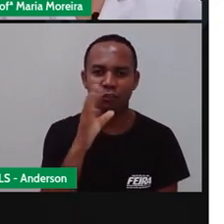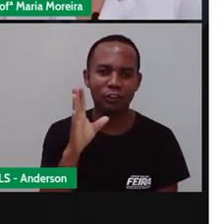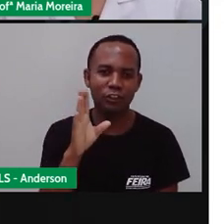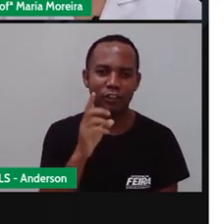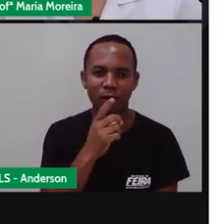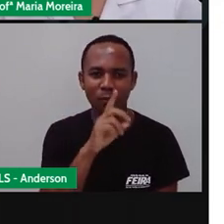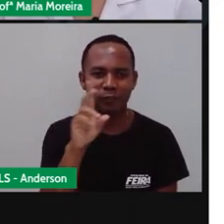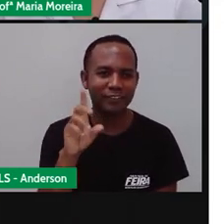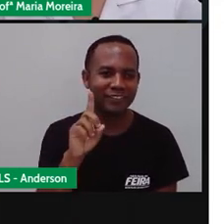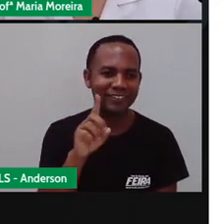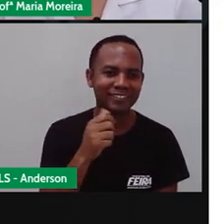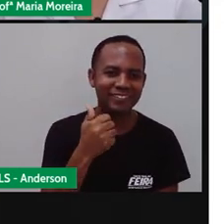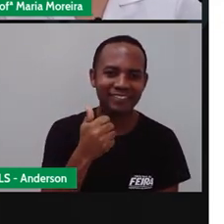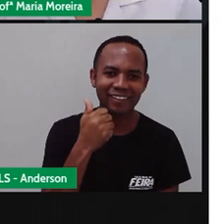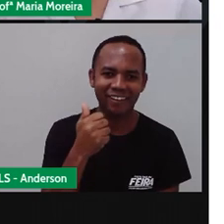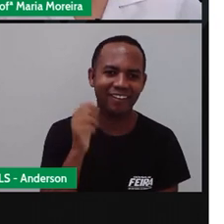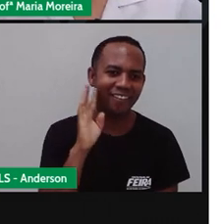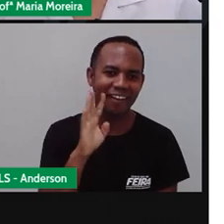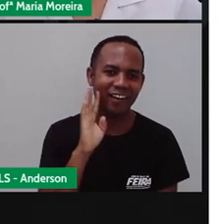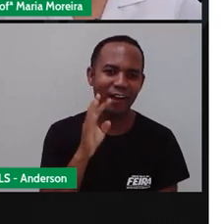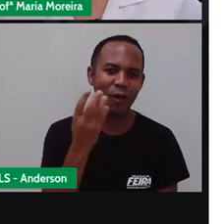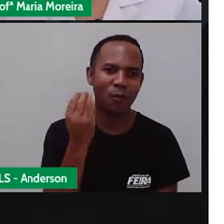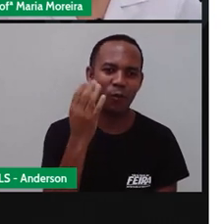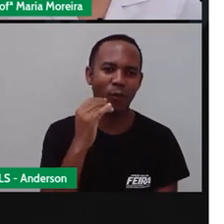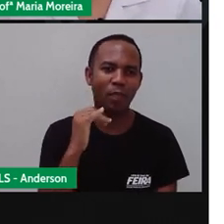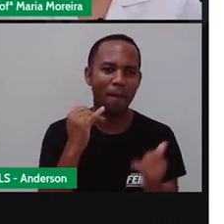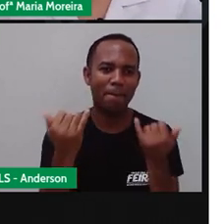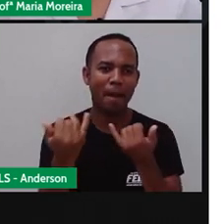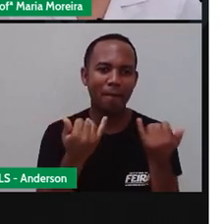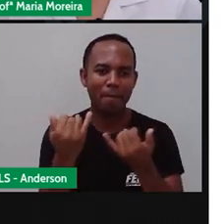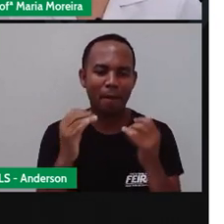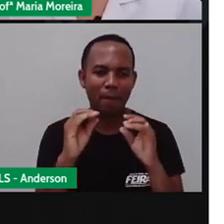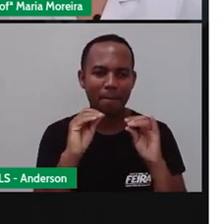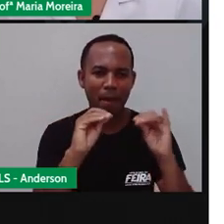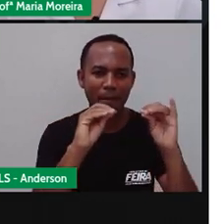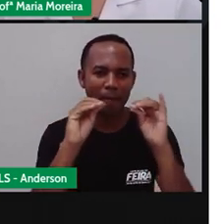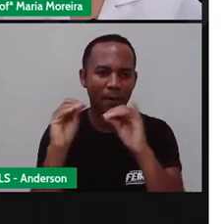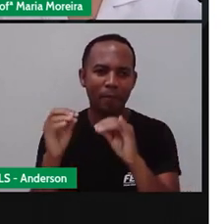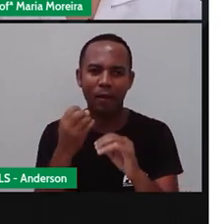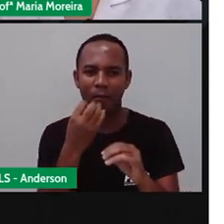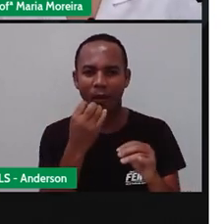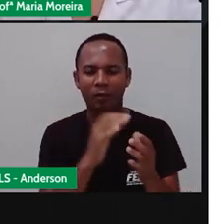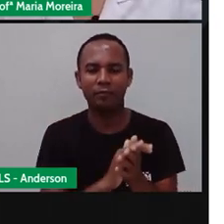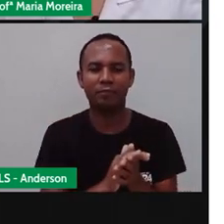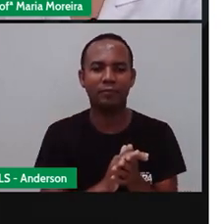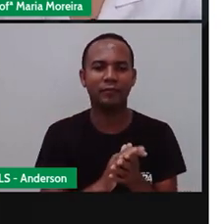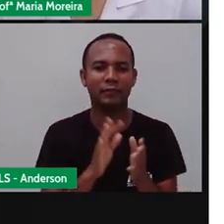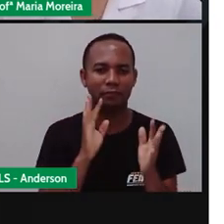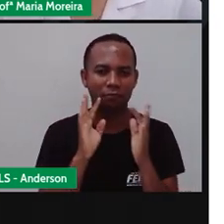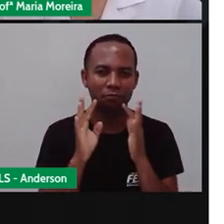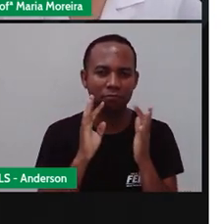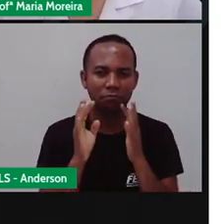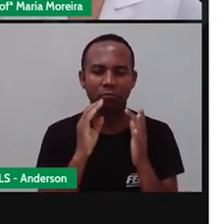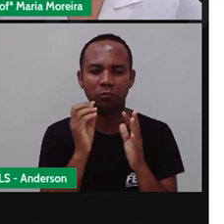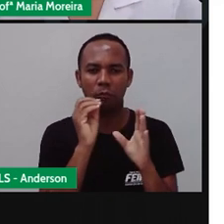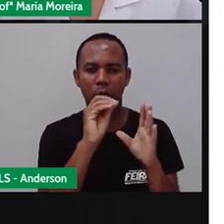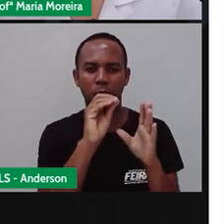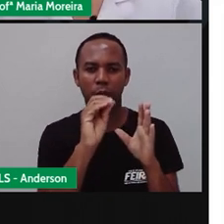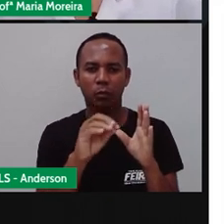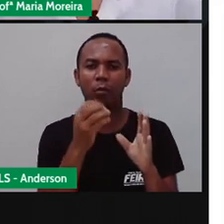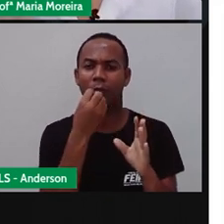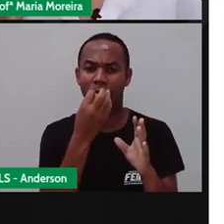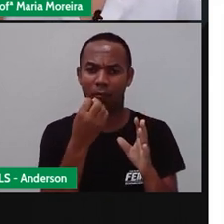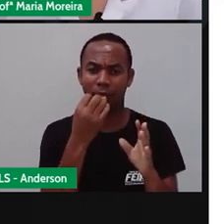amor. Rosa Souza, bom dia, Pro, bom dia. Neuza também, Rodrigues, mandou um bom dia aí pra